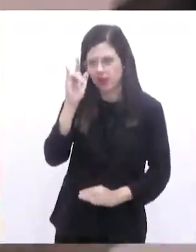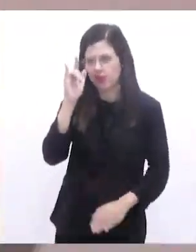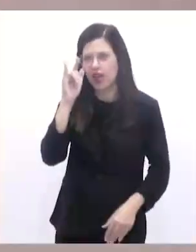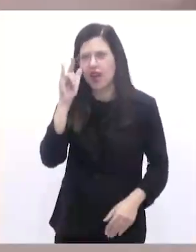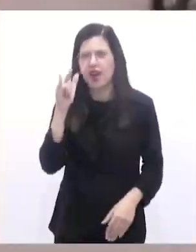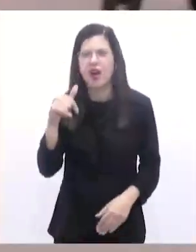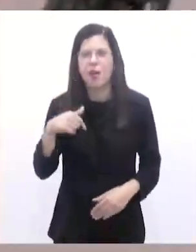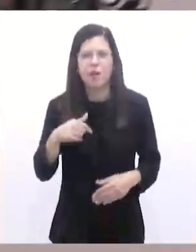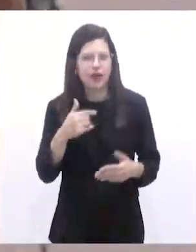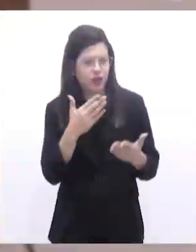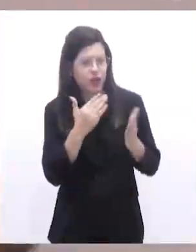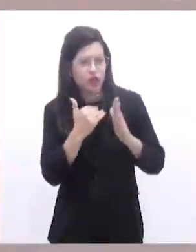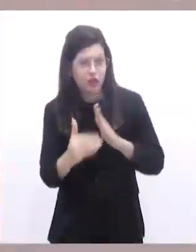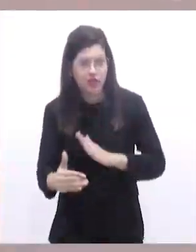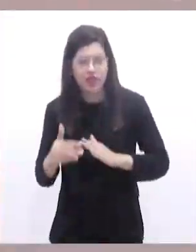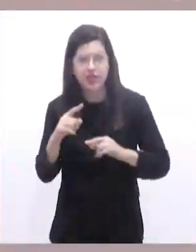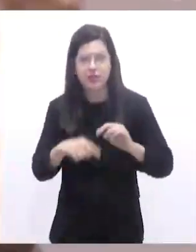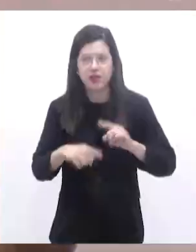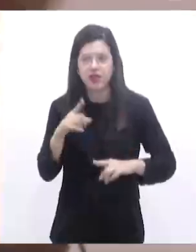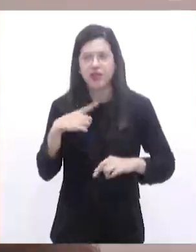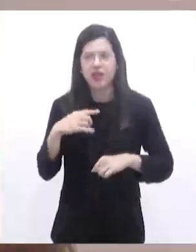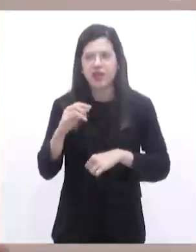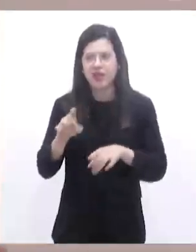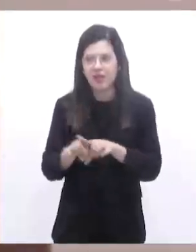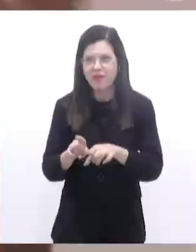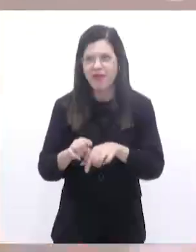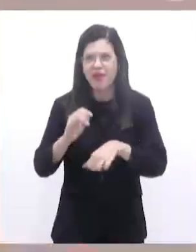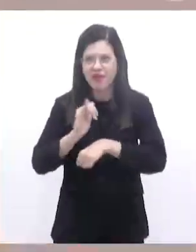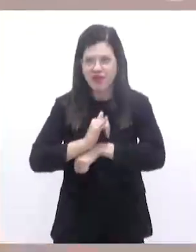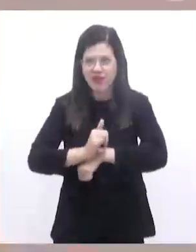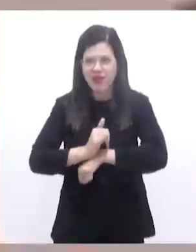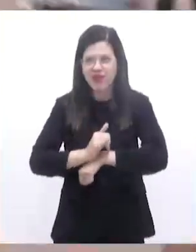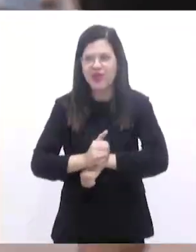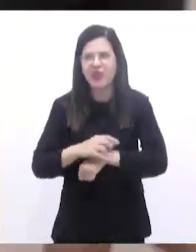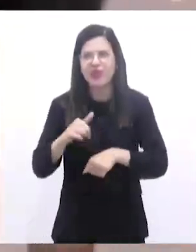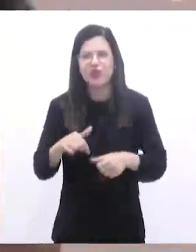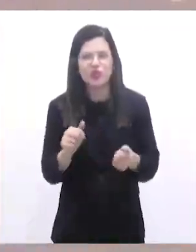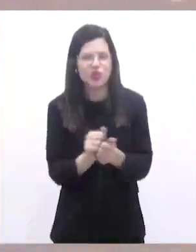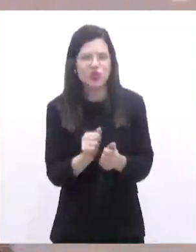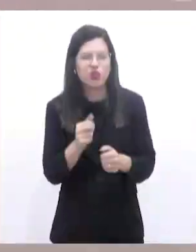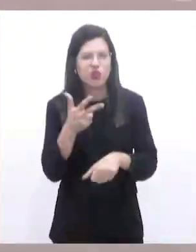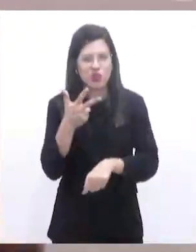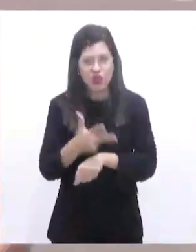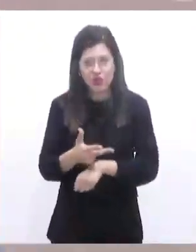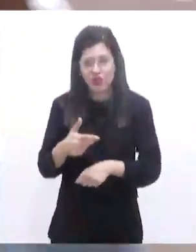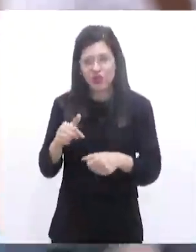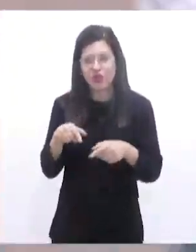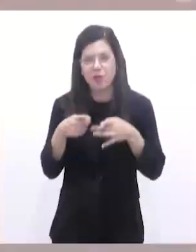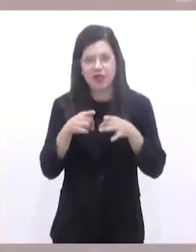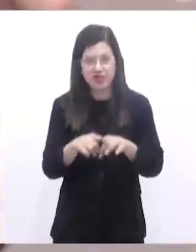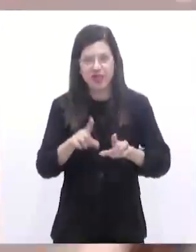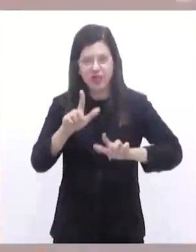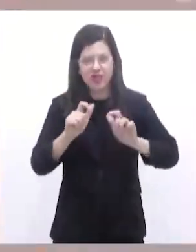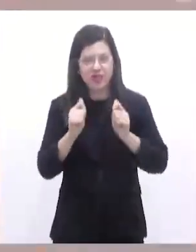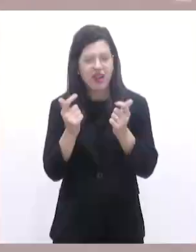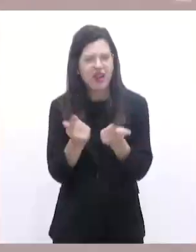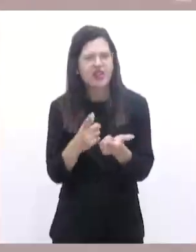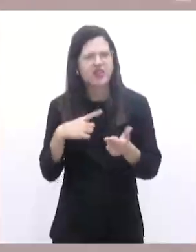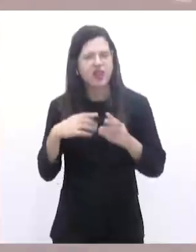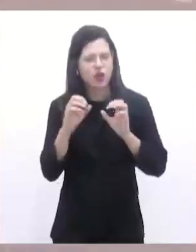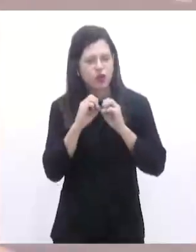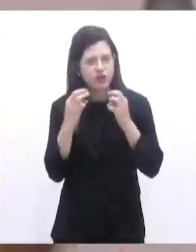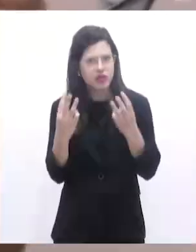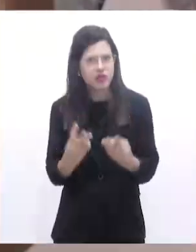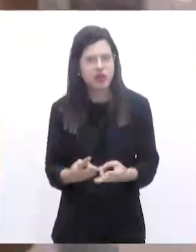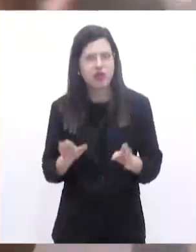receber esses materiais. A gente tem no nosso YouTube, né, junto dos vídeos que a gente faz em parceria com a TV Alerj, a gente tem várias videooficinas voltadas para